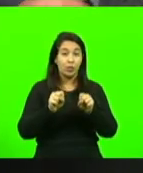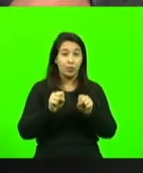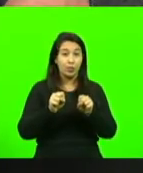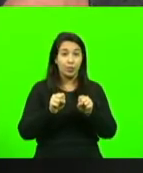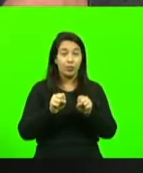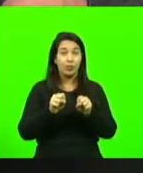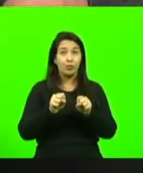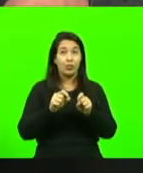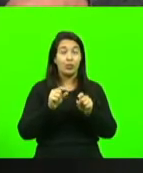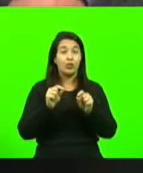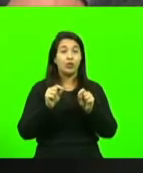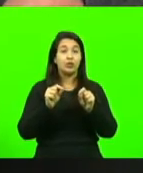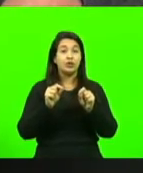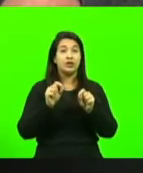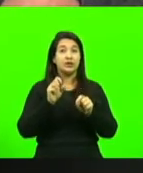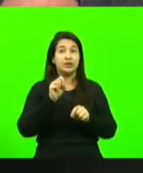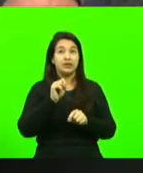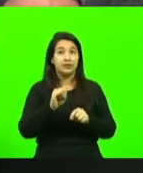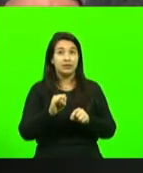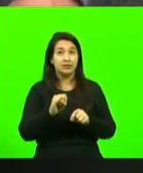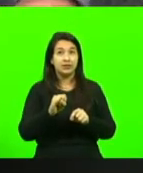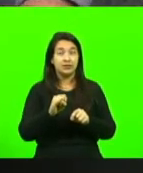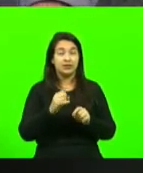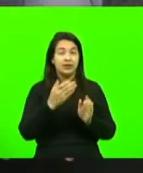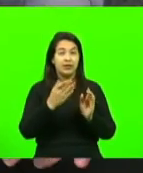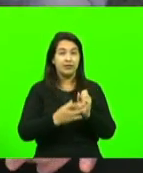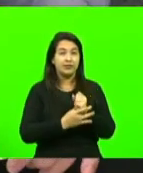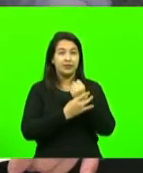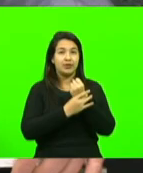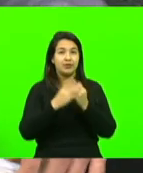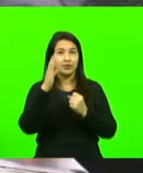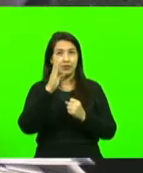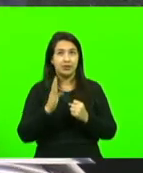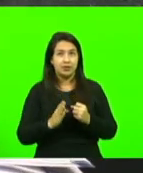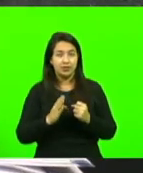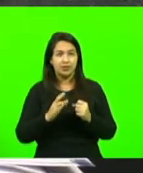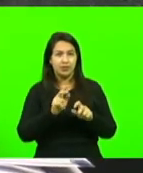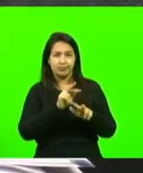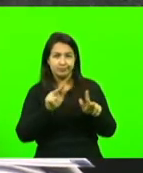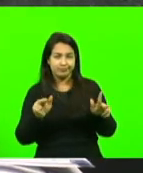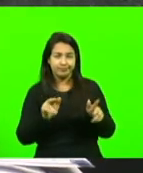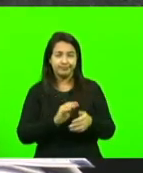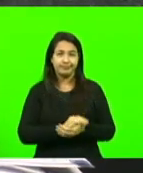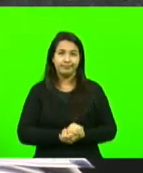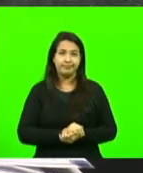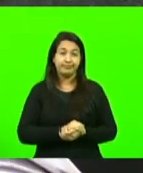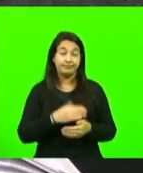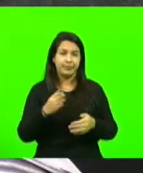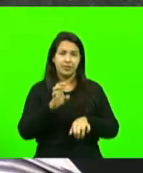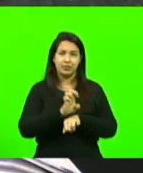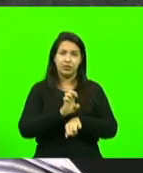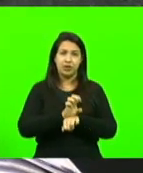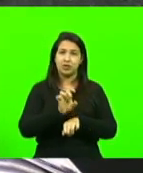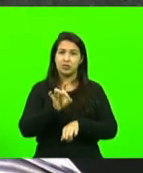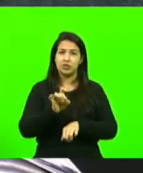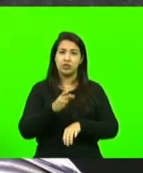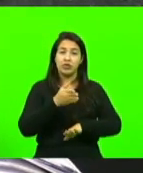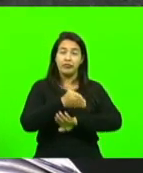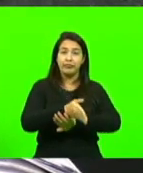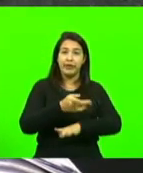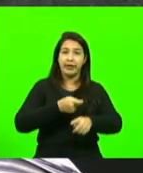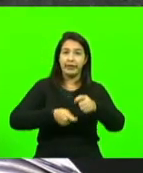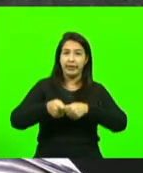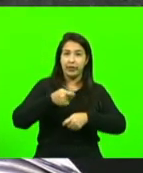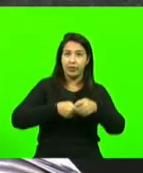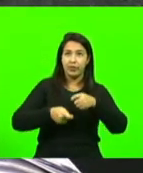quando necessária aos imperativos da segurança nacional interesse coletivo então o Estado só iria para a atividade econômica